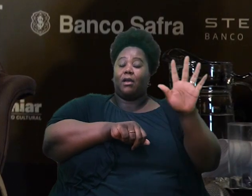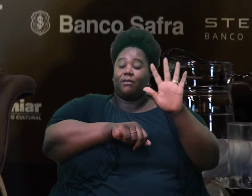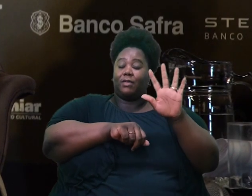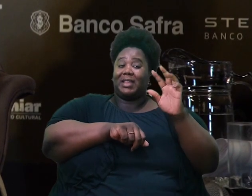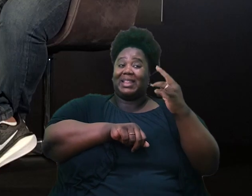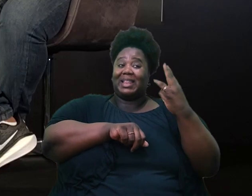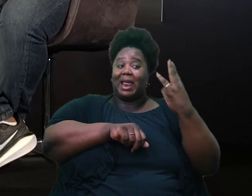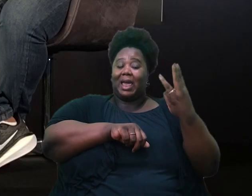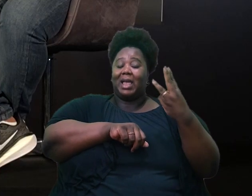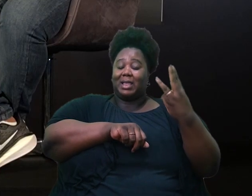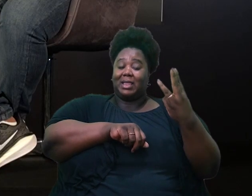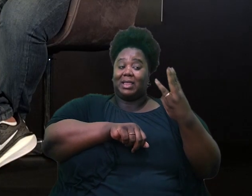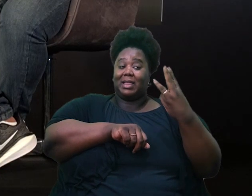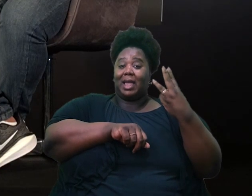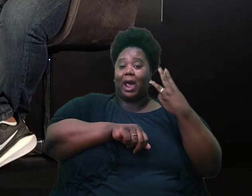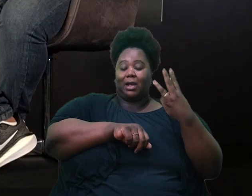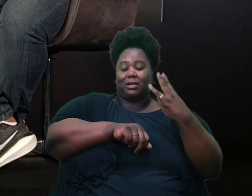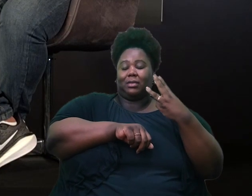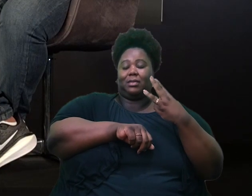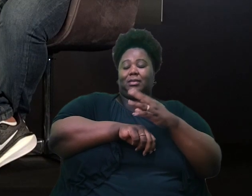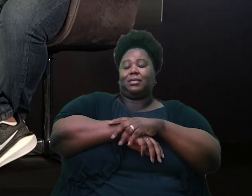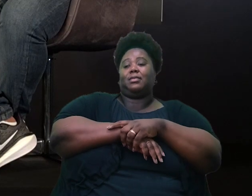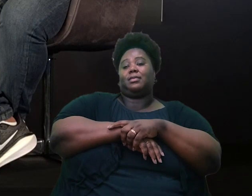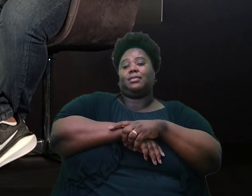3 línguas africanas.